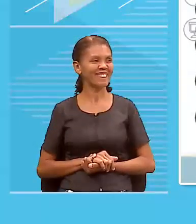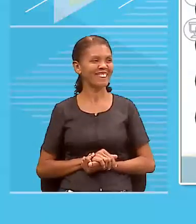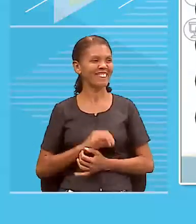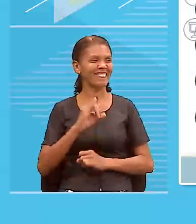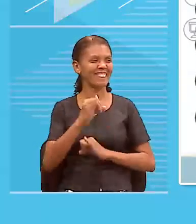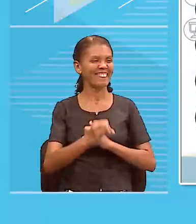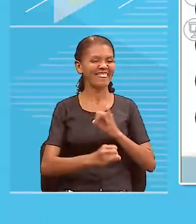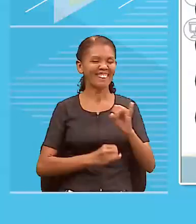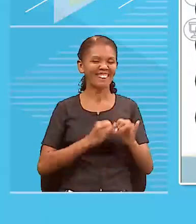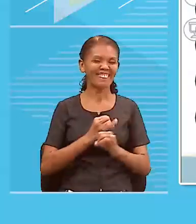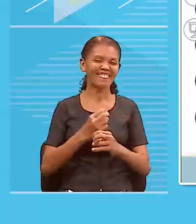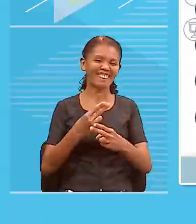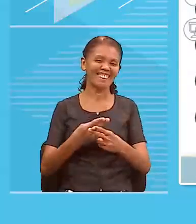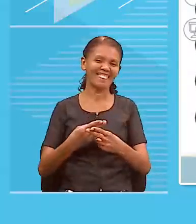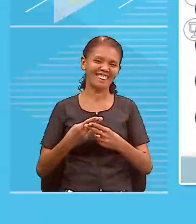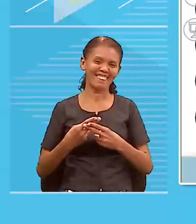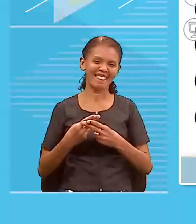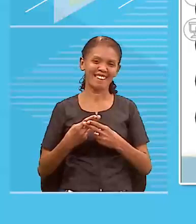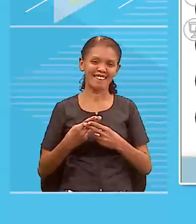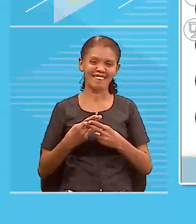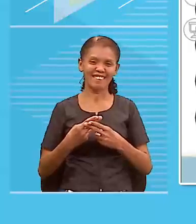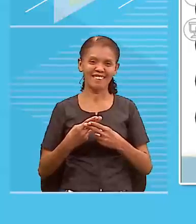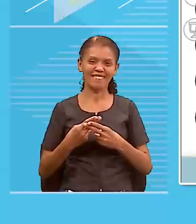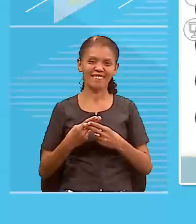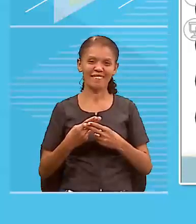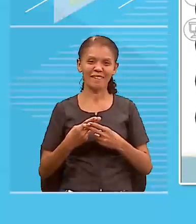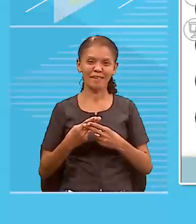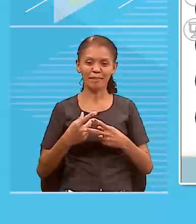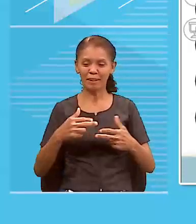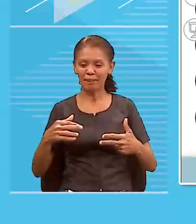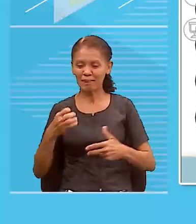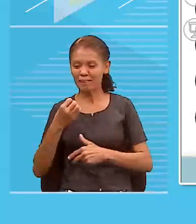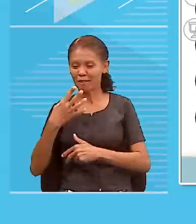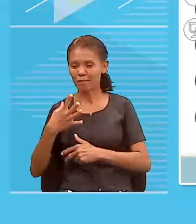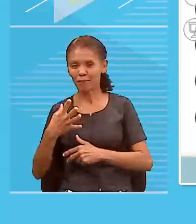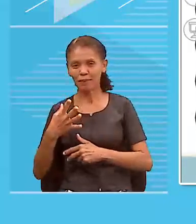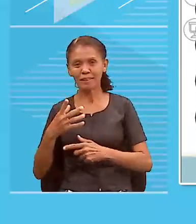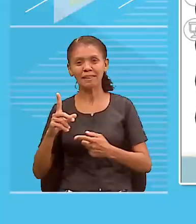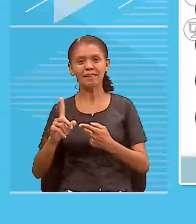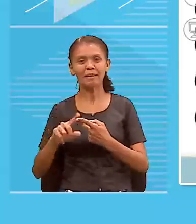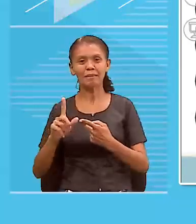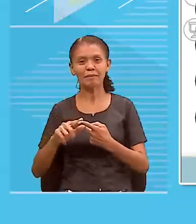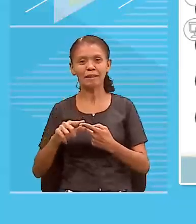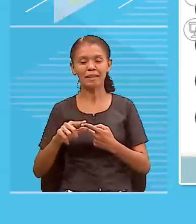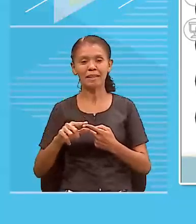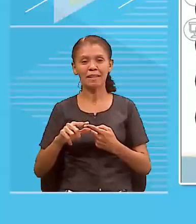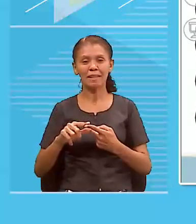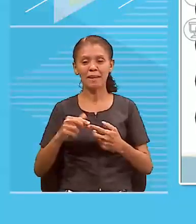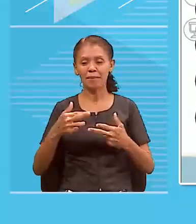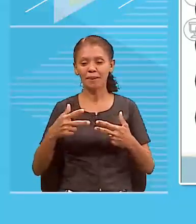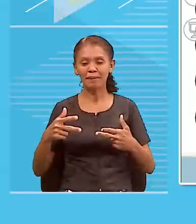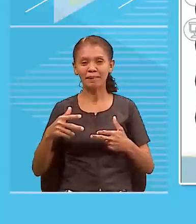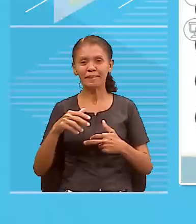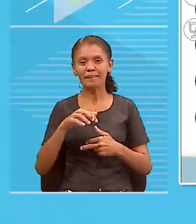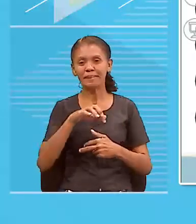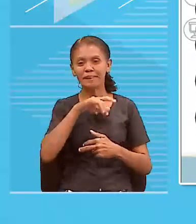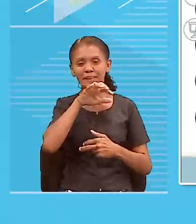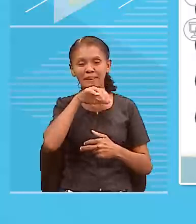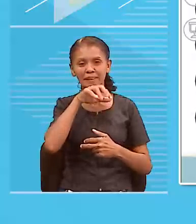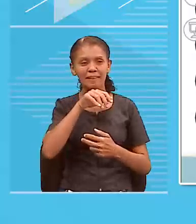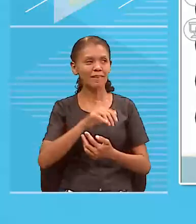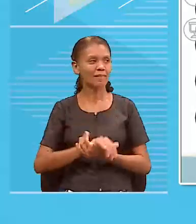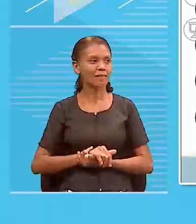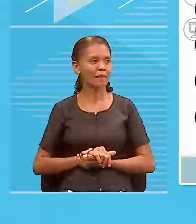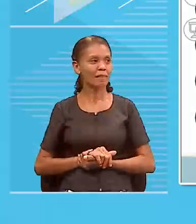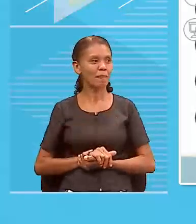para as coisas benéficas né tá tá ó Por que que tem uma campanha voltada para terceira idade que